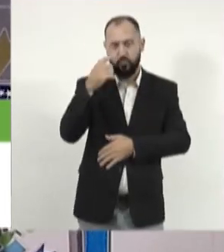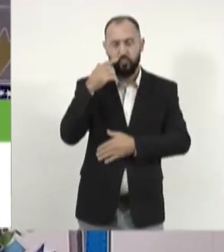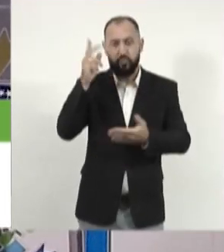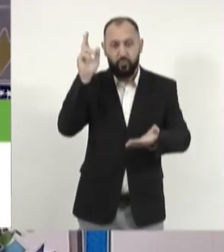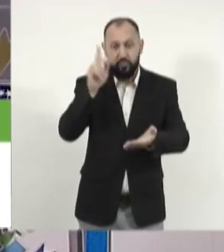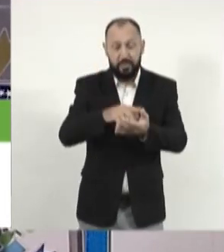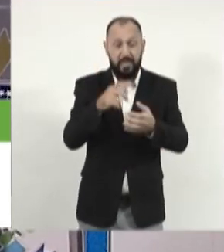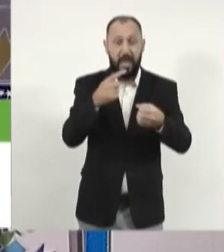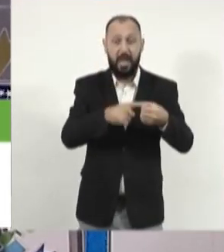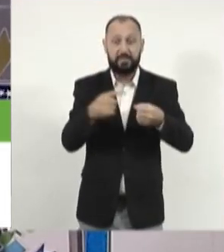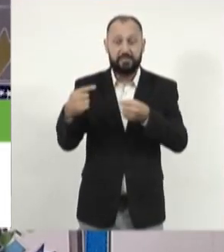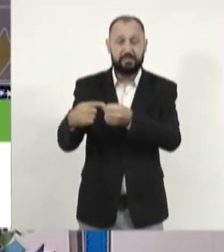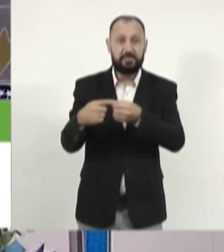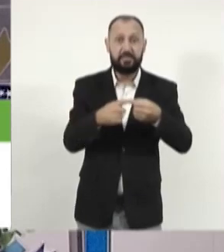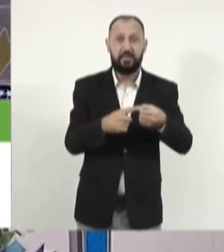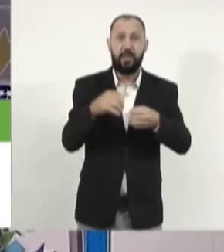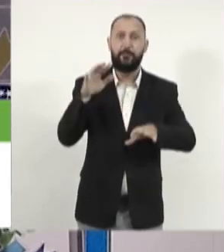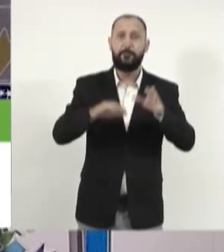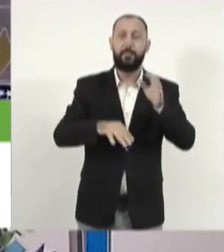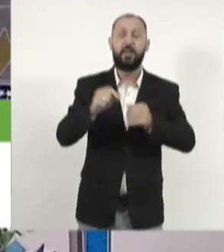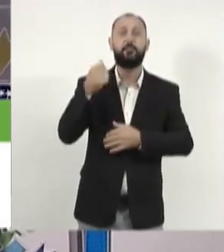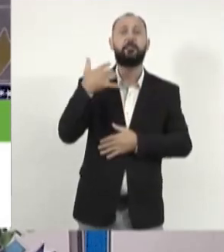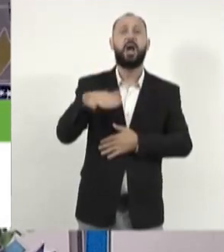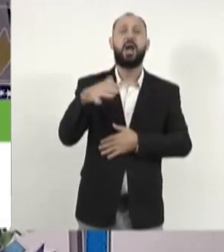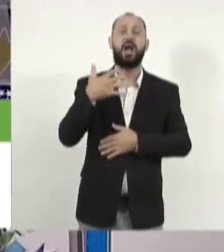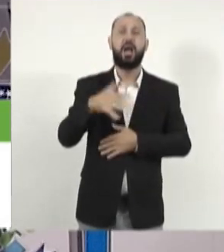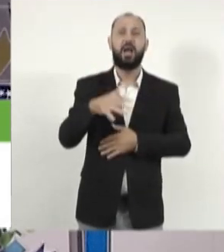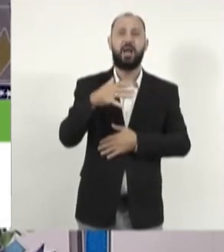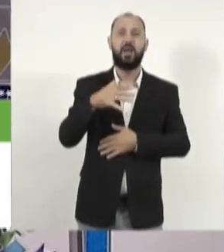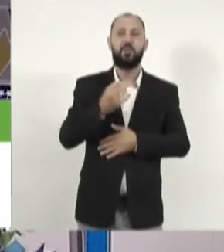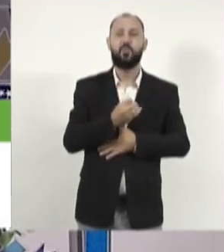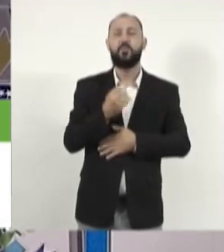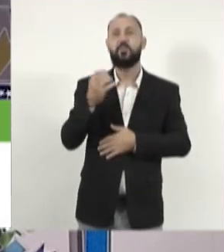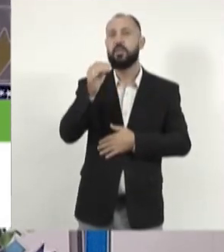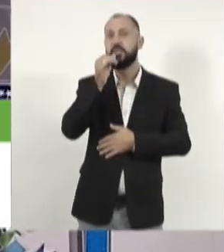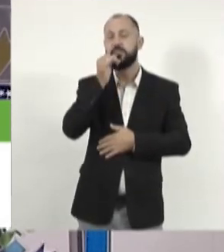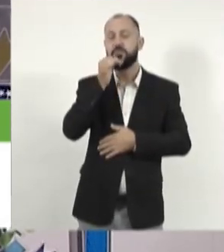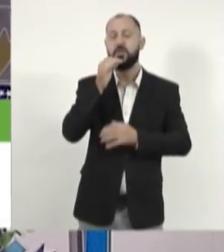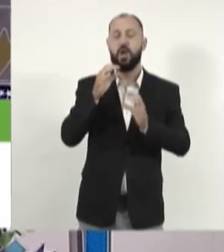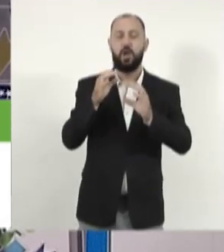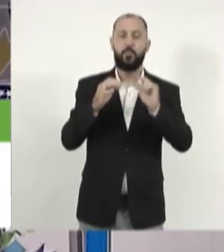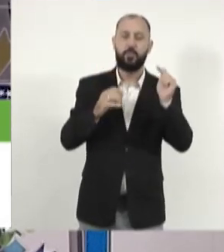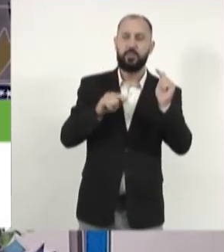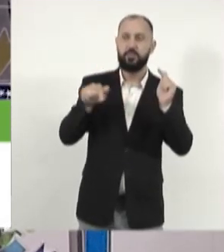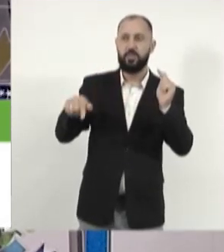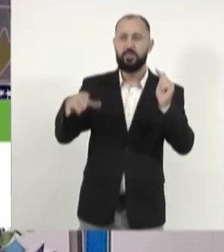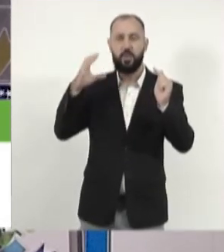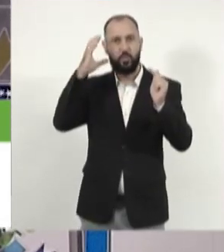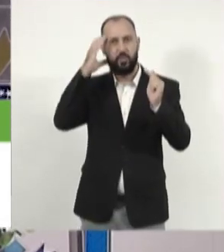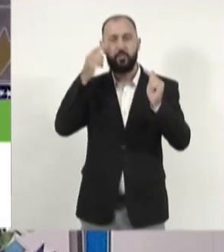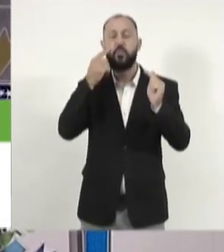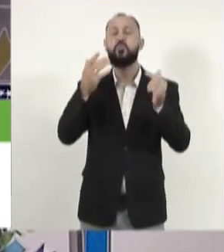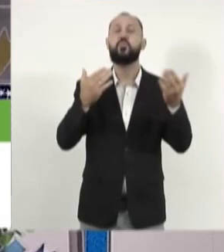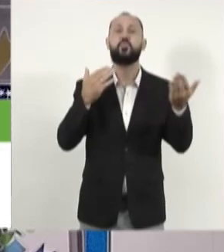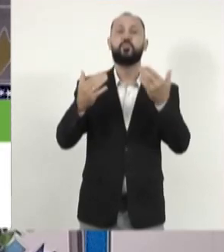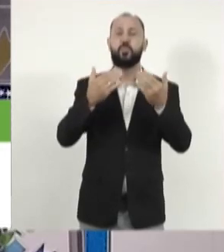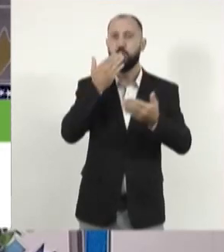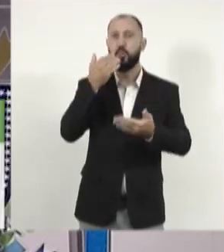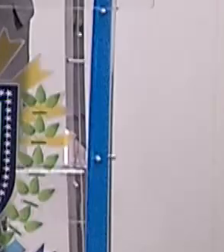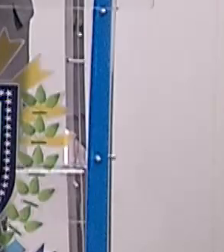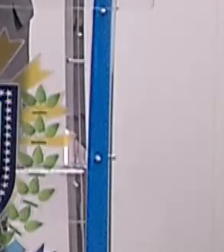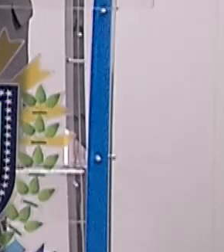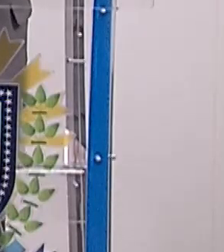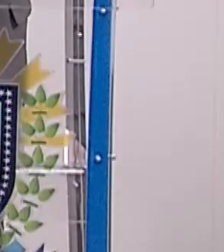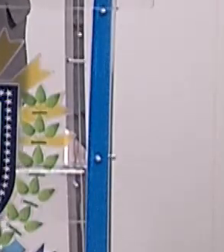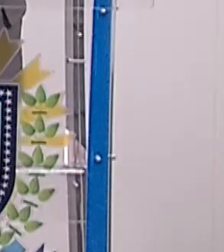entre cidades de Mato Grosso do Sul, chegam a ser mais caros do que viagens, por exemplo, entre Campo Grande e Cuiabá. Vamos ver agora a reivindicação,